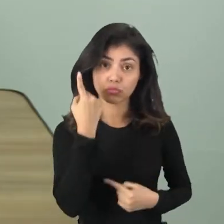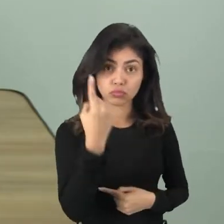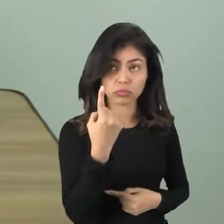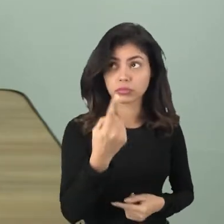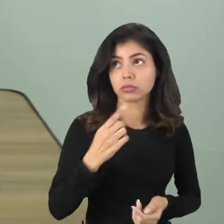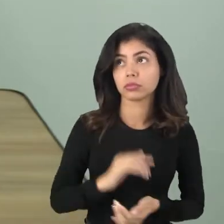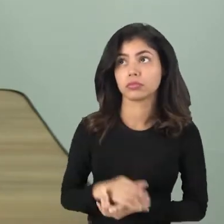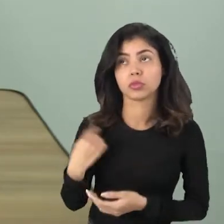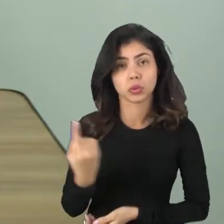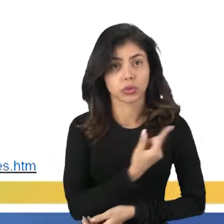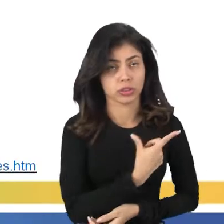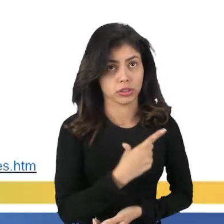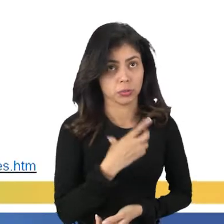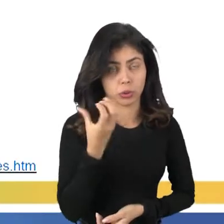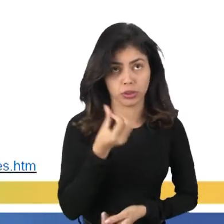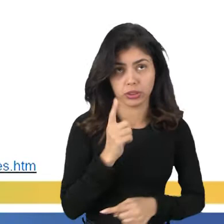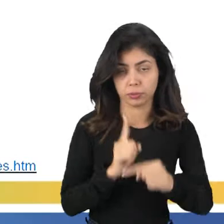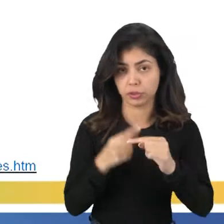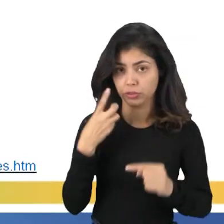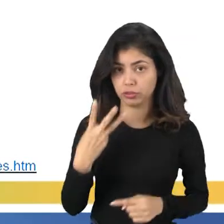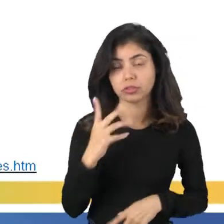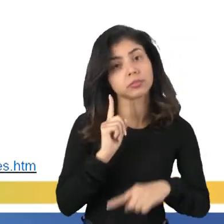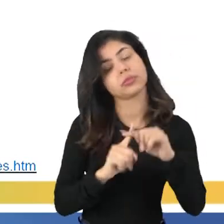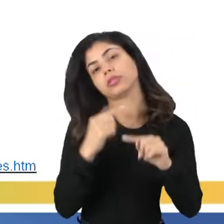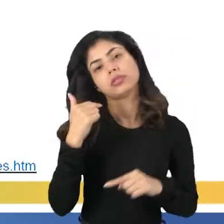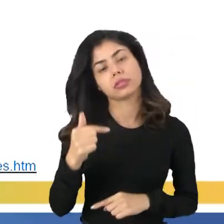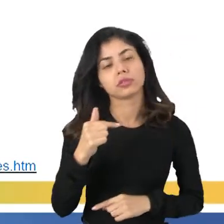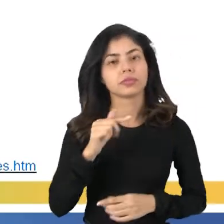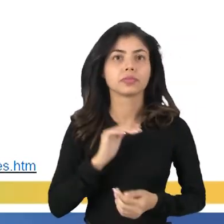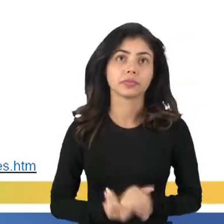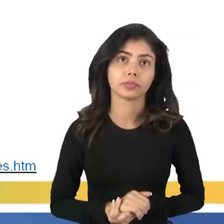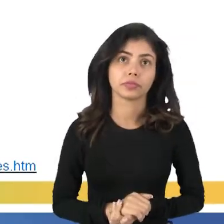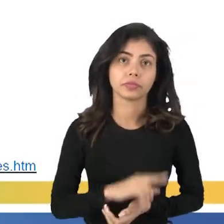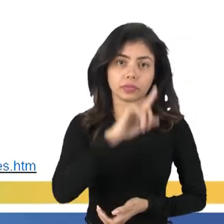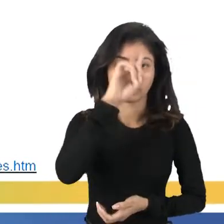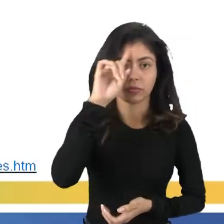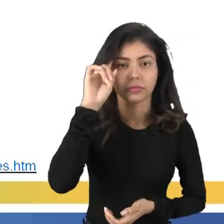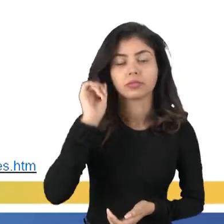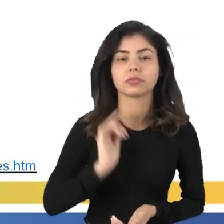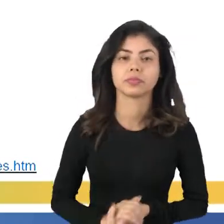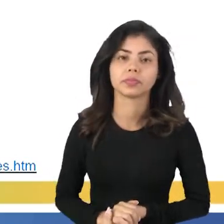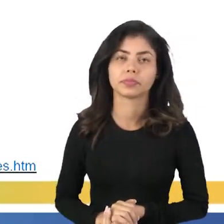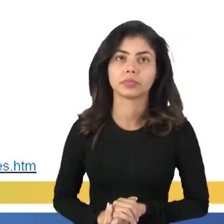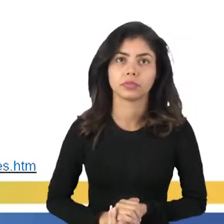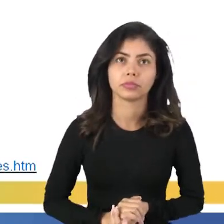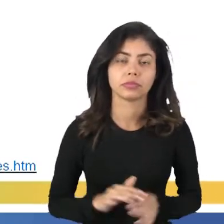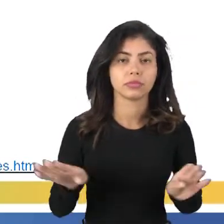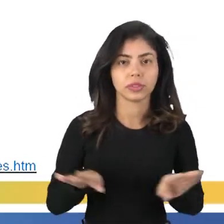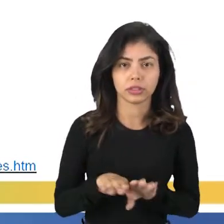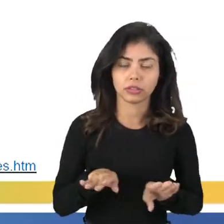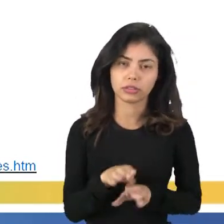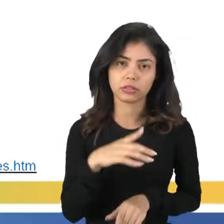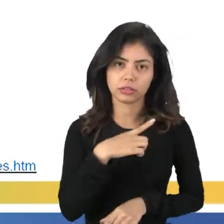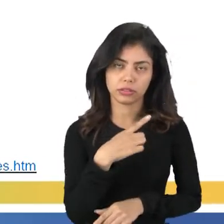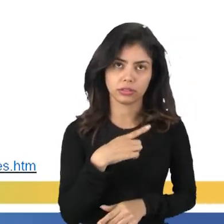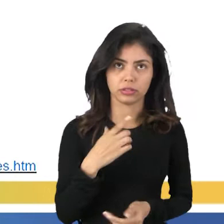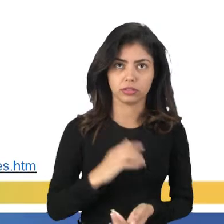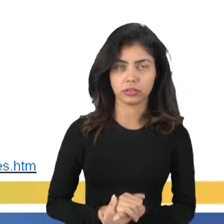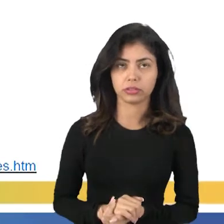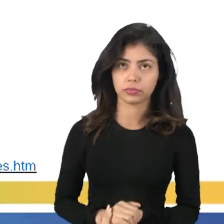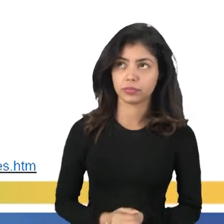parcela né Nós temos aí seis mais três mais sete e nós temos ali na no